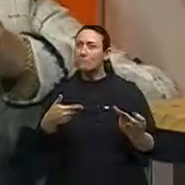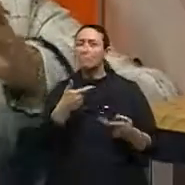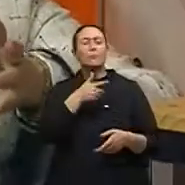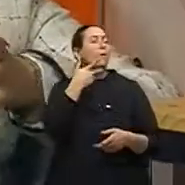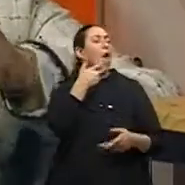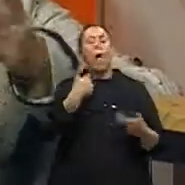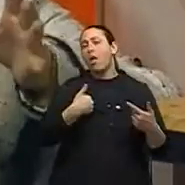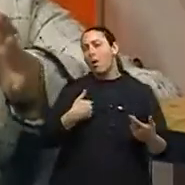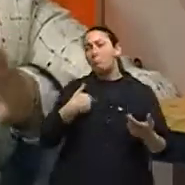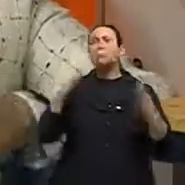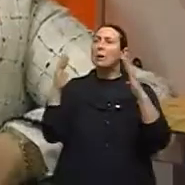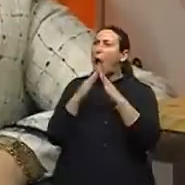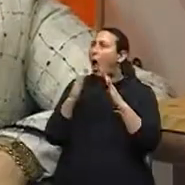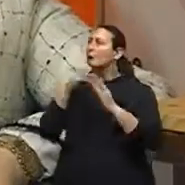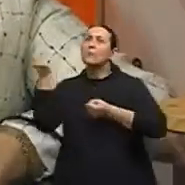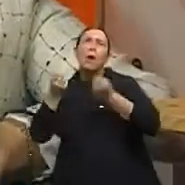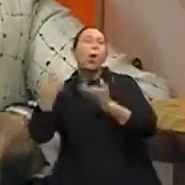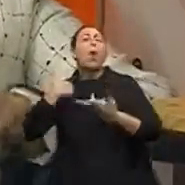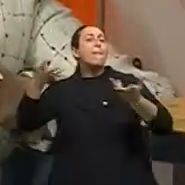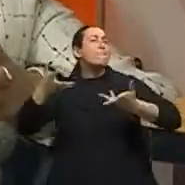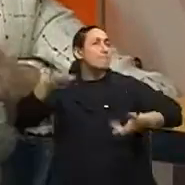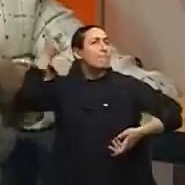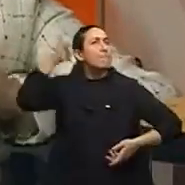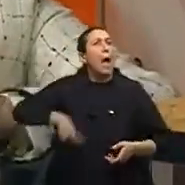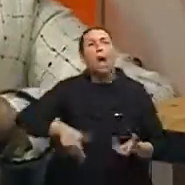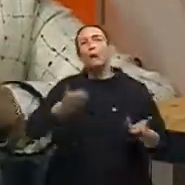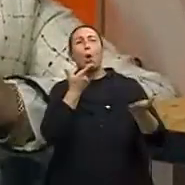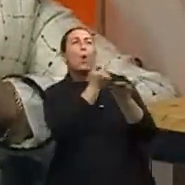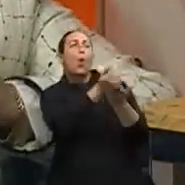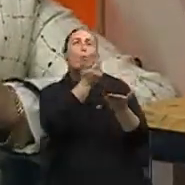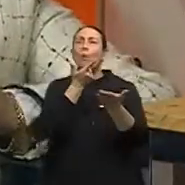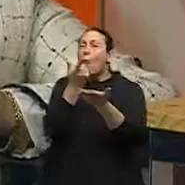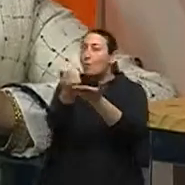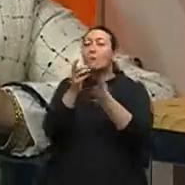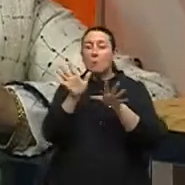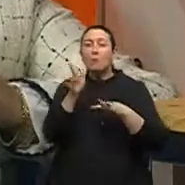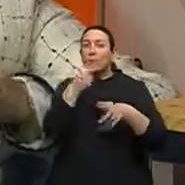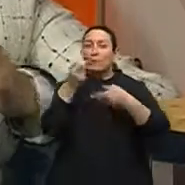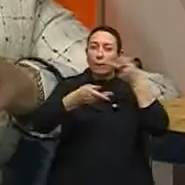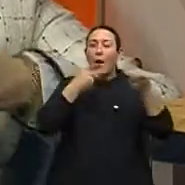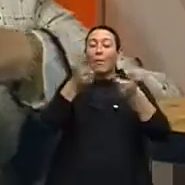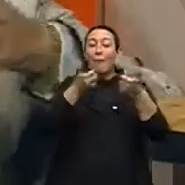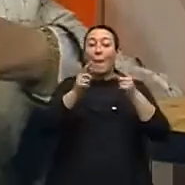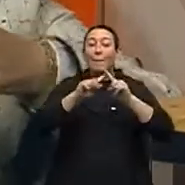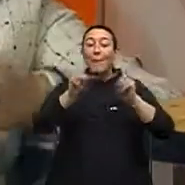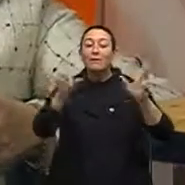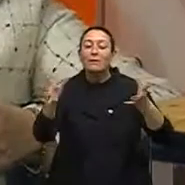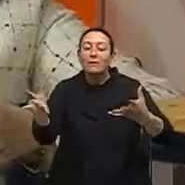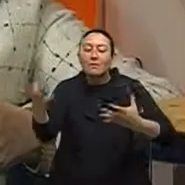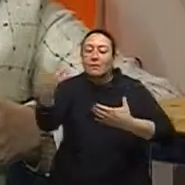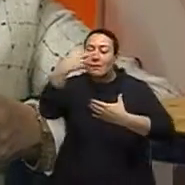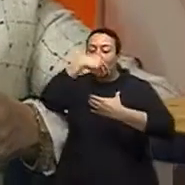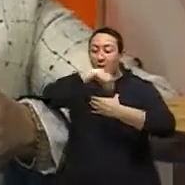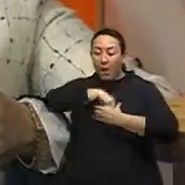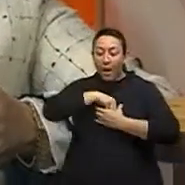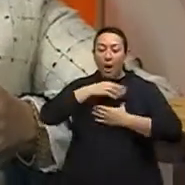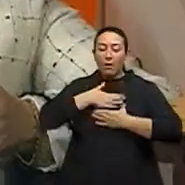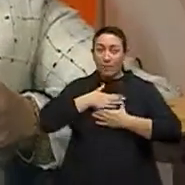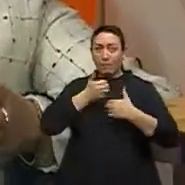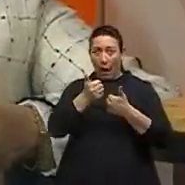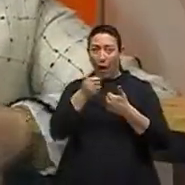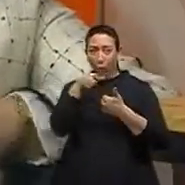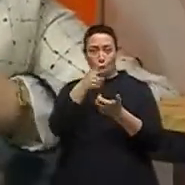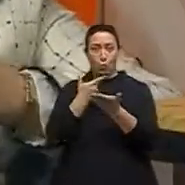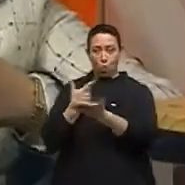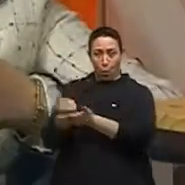Materiais etc né quando tem que entrar na na questão interna como é que ele vai vivenciar essas questões